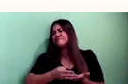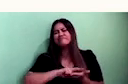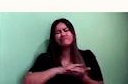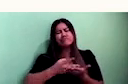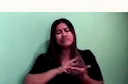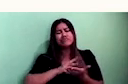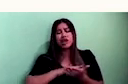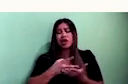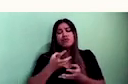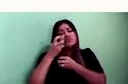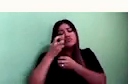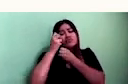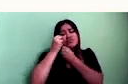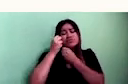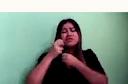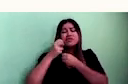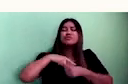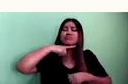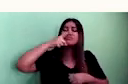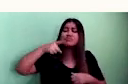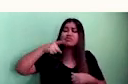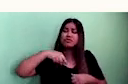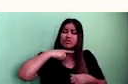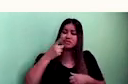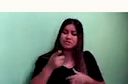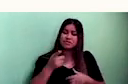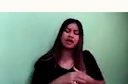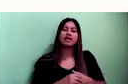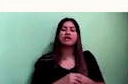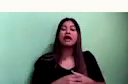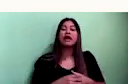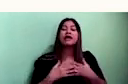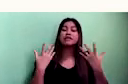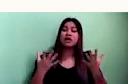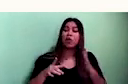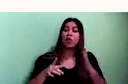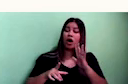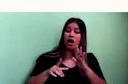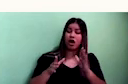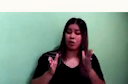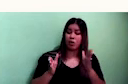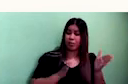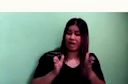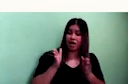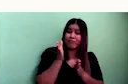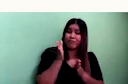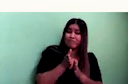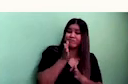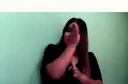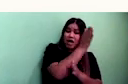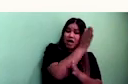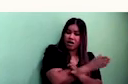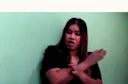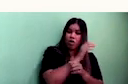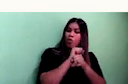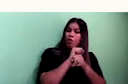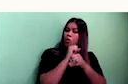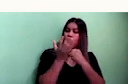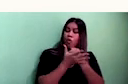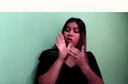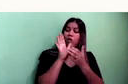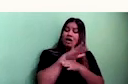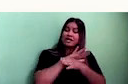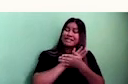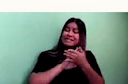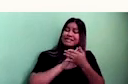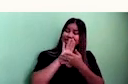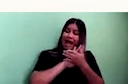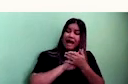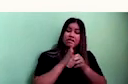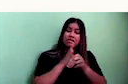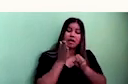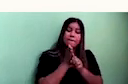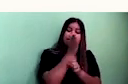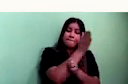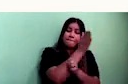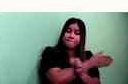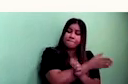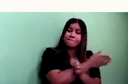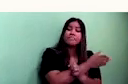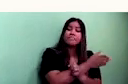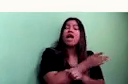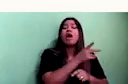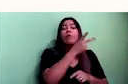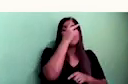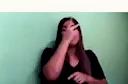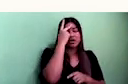muitas pessoas não tinham problema com sono, não tinham problema com ansiedade e estão percebendo que estão mais ansiosos, não estão dormindo tão bem.